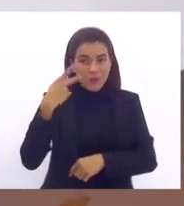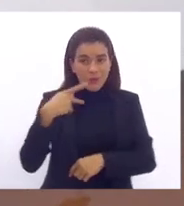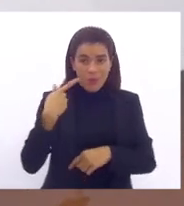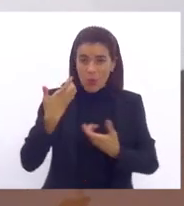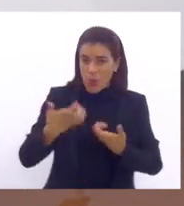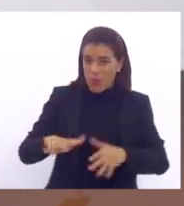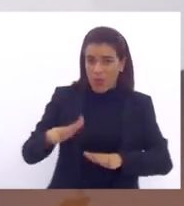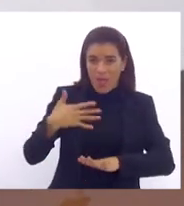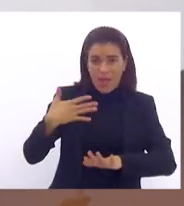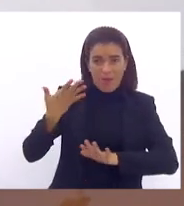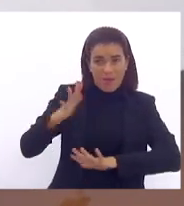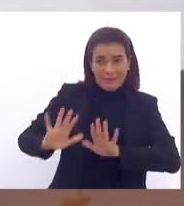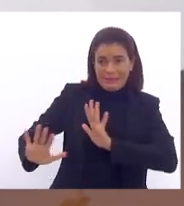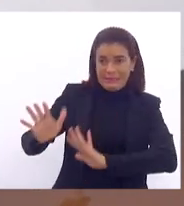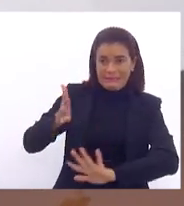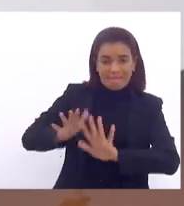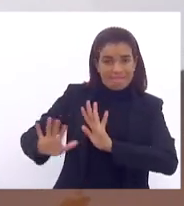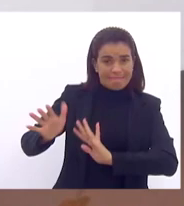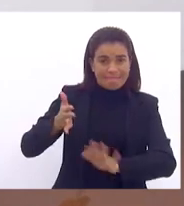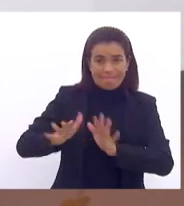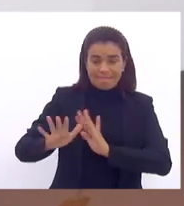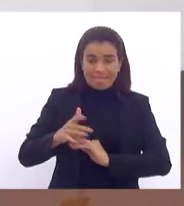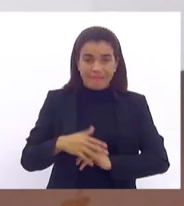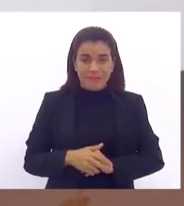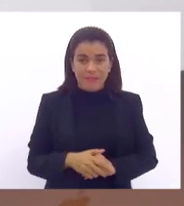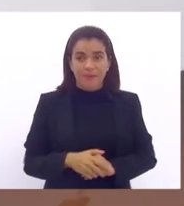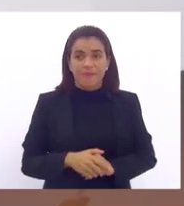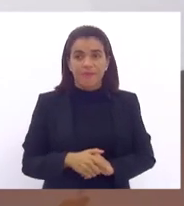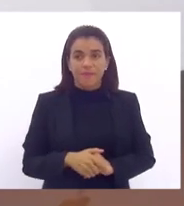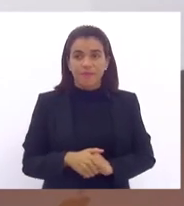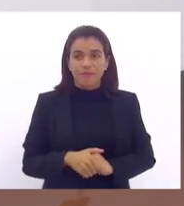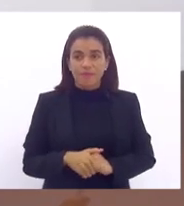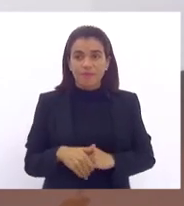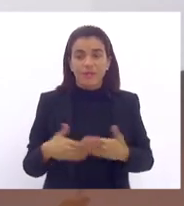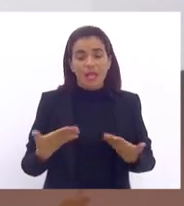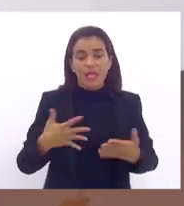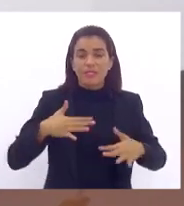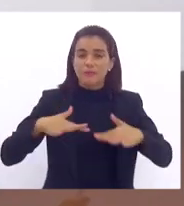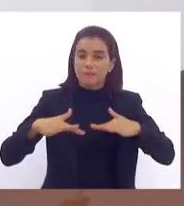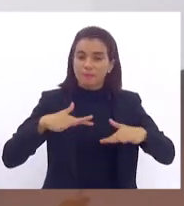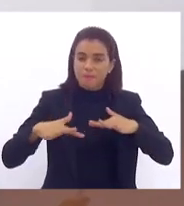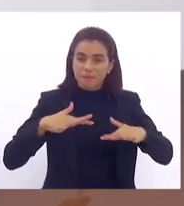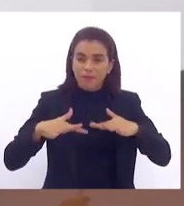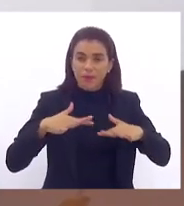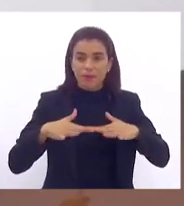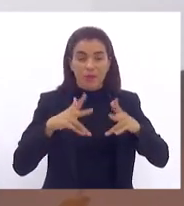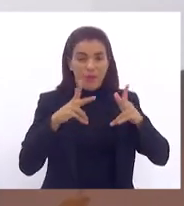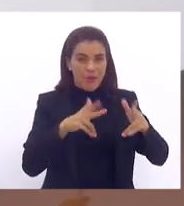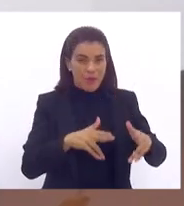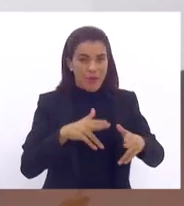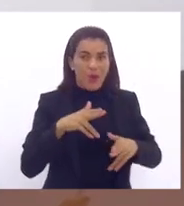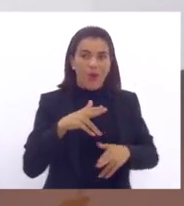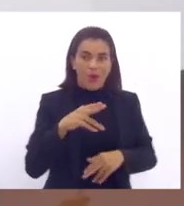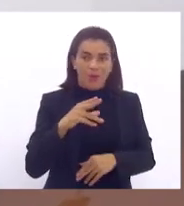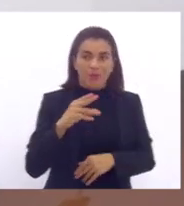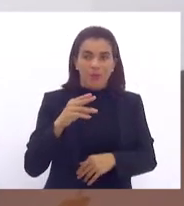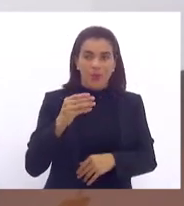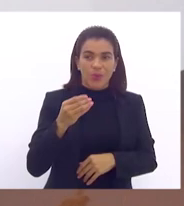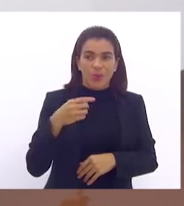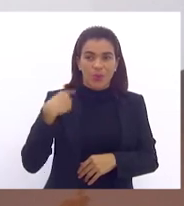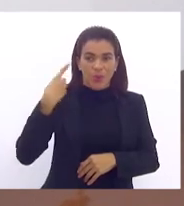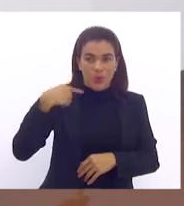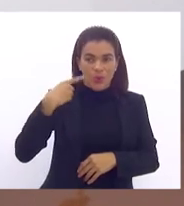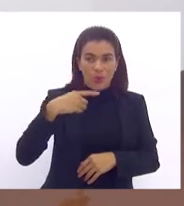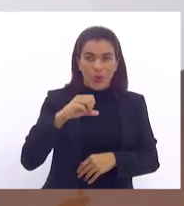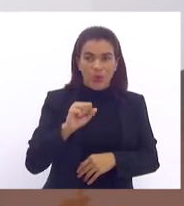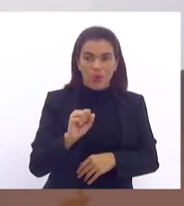querem parecem não querer reverter isso né e e e esse é um movimento como comentava o Dr solto eh que